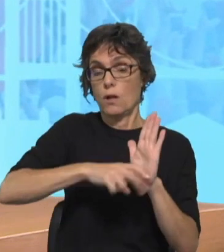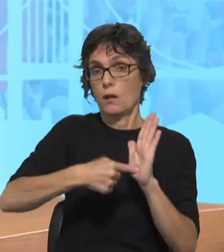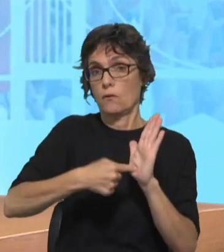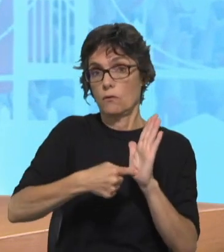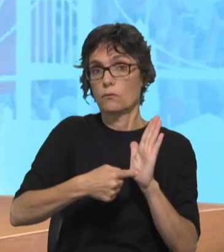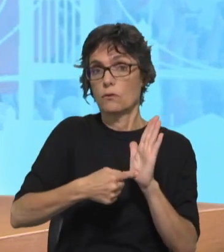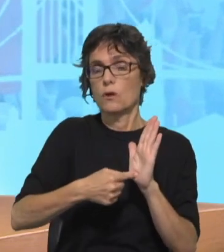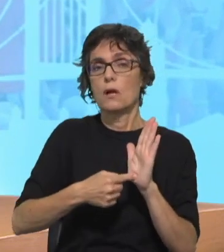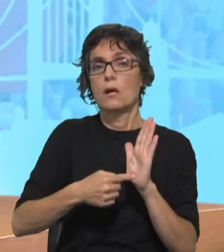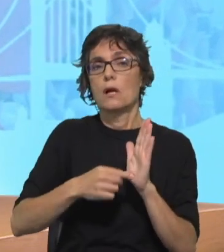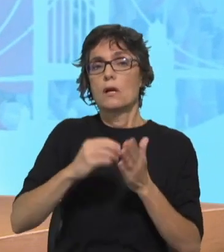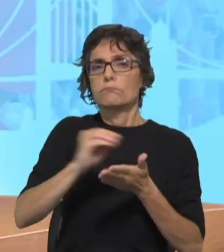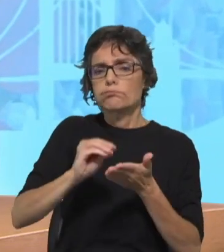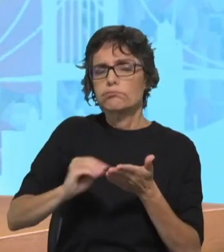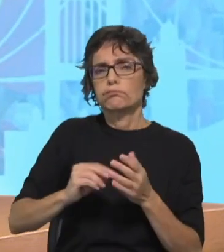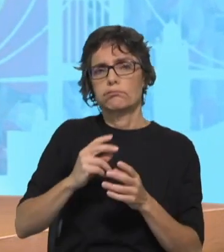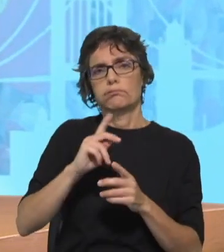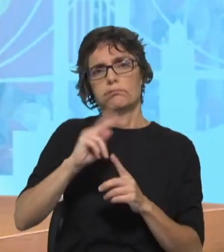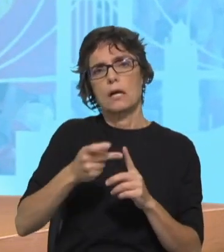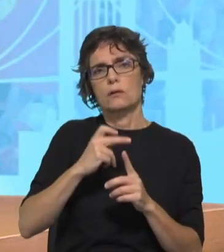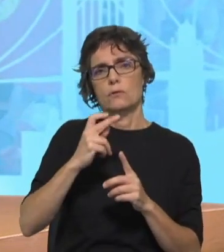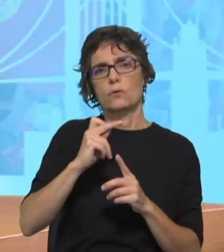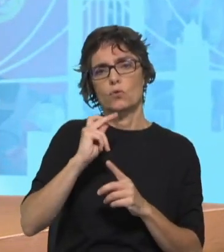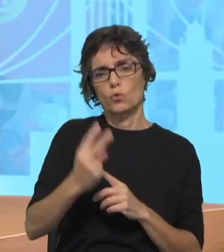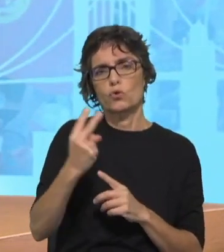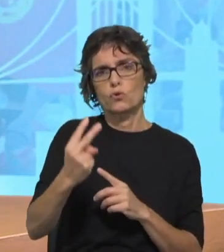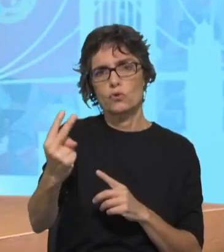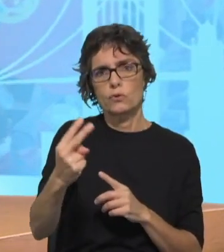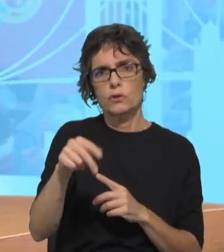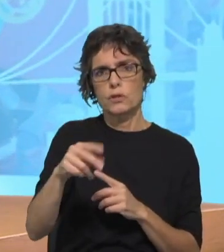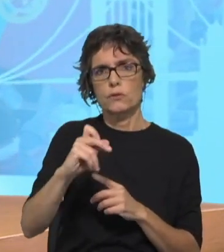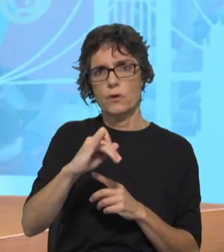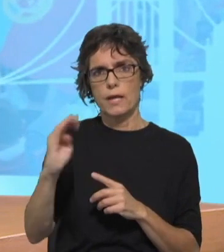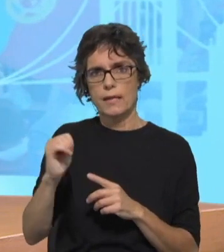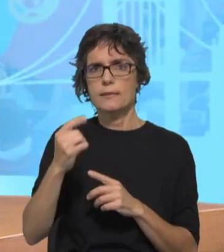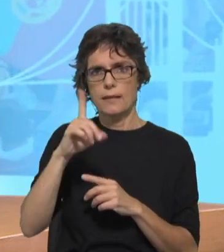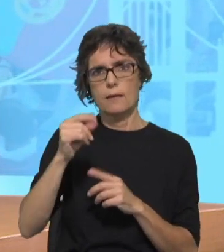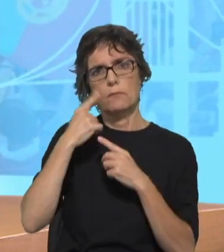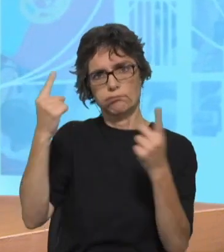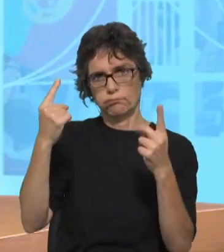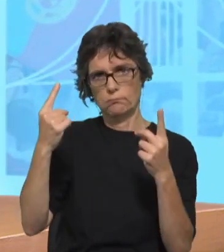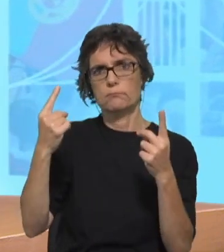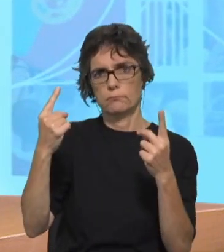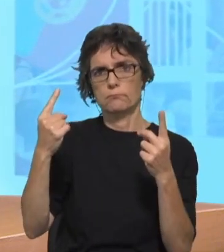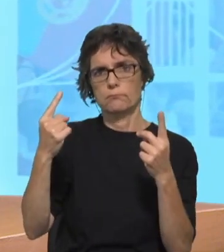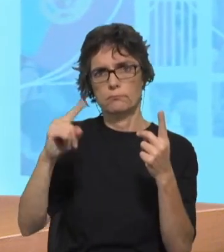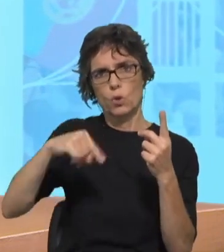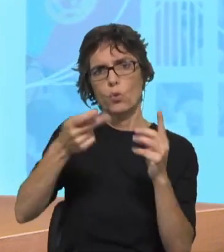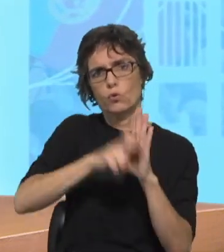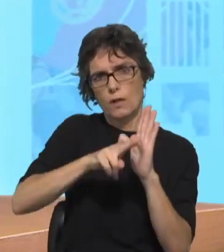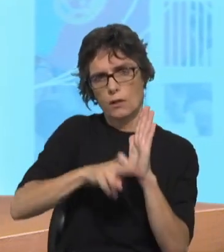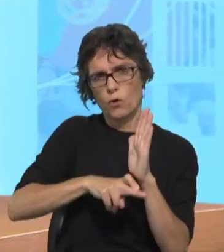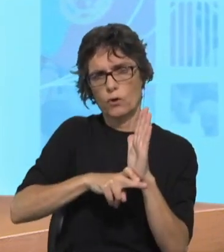produzido de 2 em 2 anos sobre a liberdade religiosa no mundo. A Fundação AIS publica também, digamos, intercala com outro relatório que é